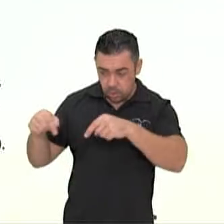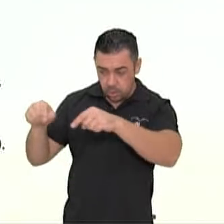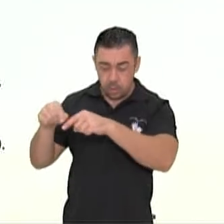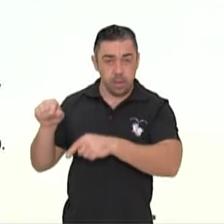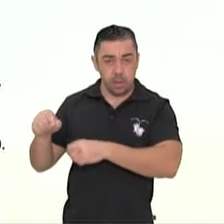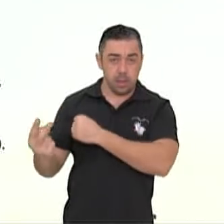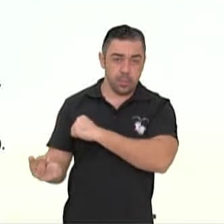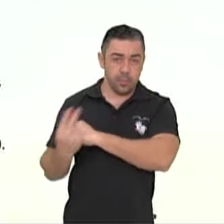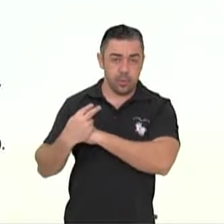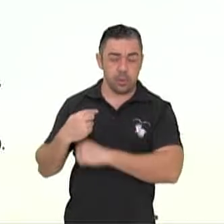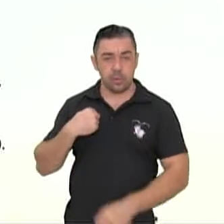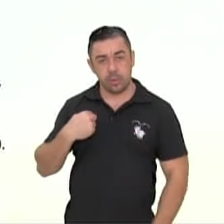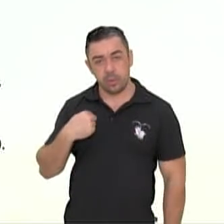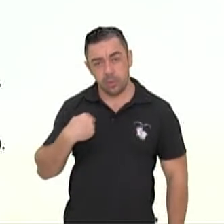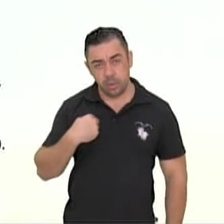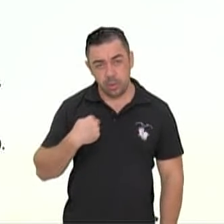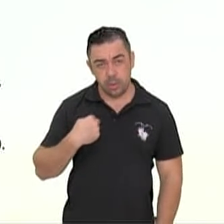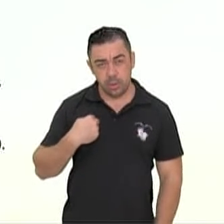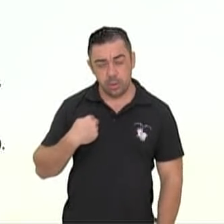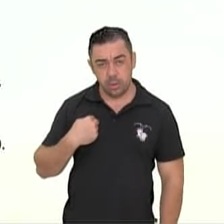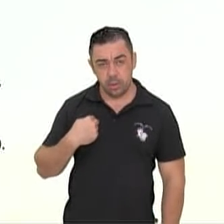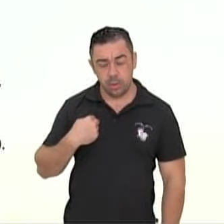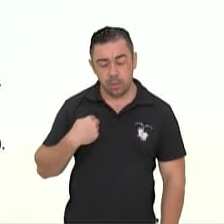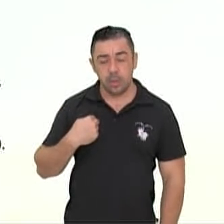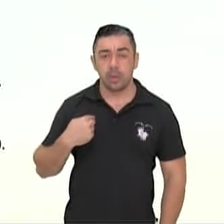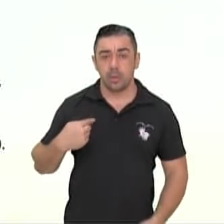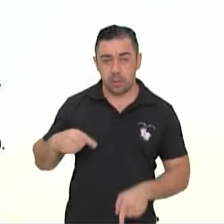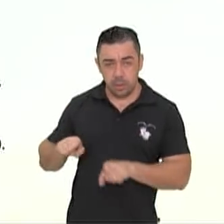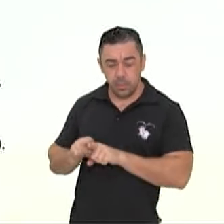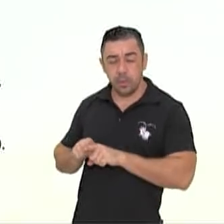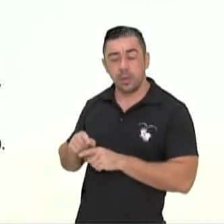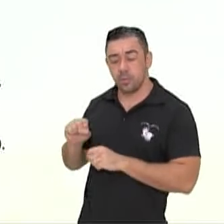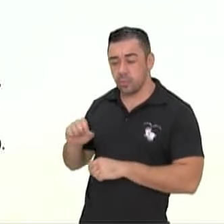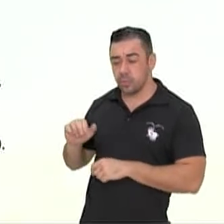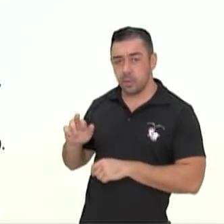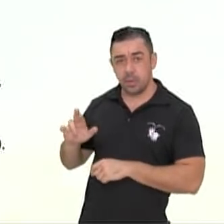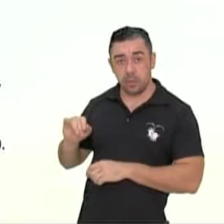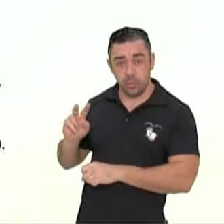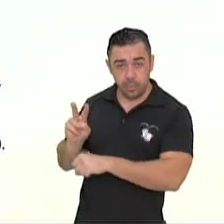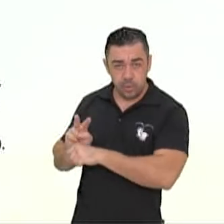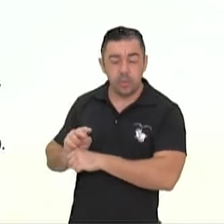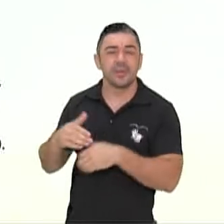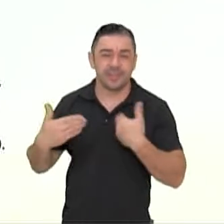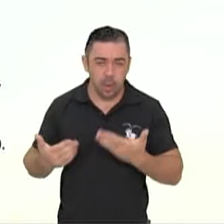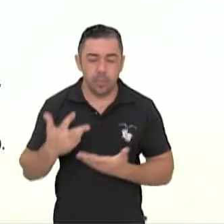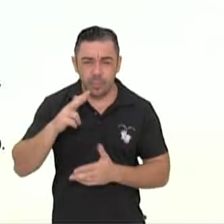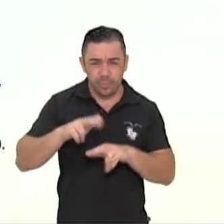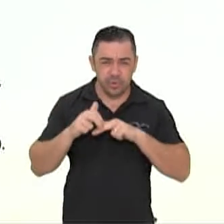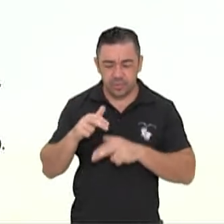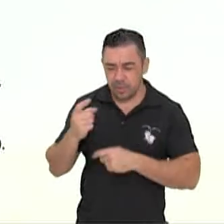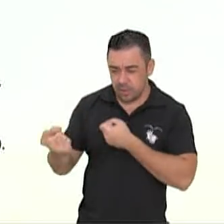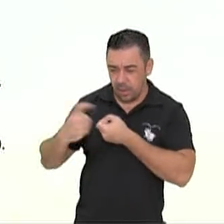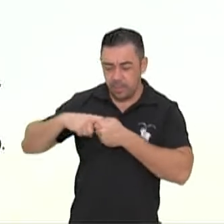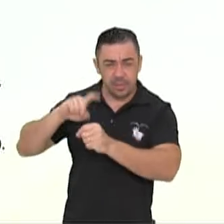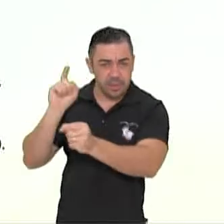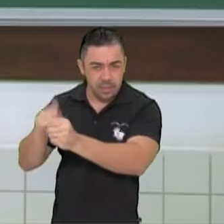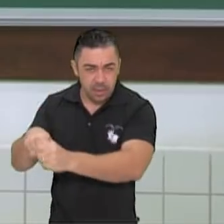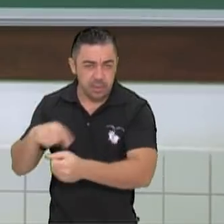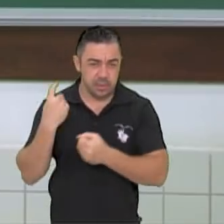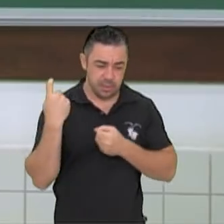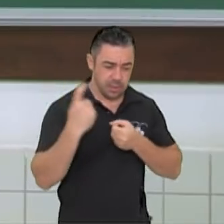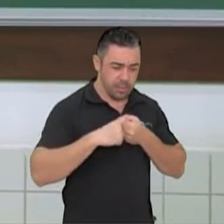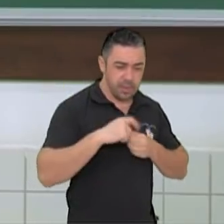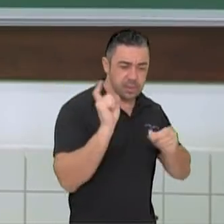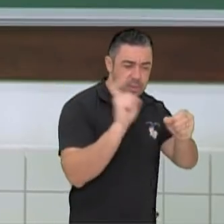suzerano. Ou vice-versa, o suzerano também pode proteger o feudo dele. É essa a dependência, pessoal. E aumentar, inclusive,